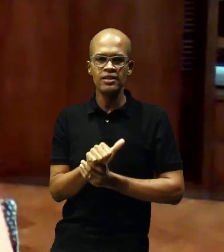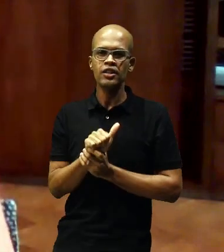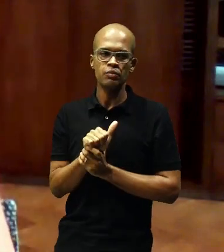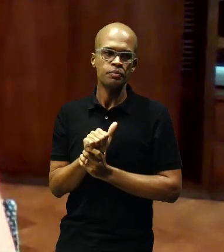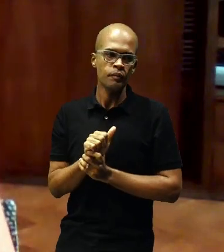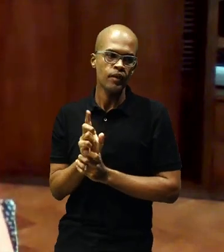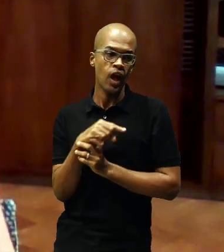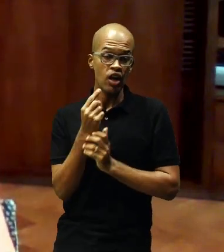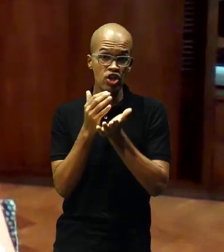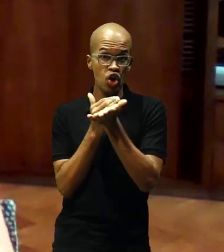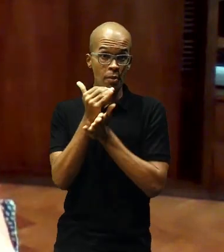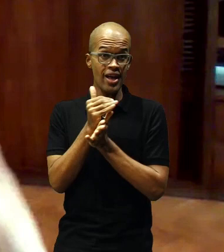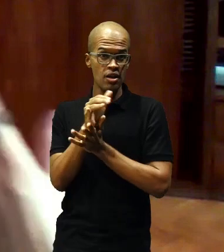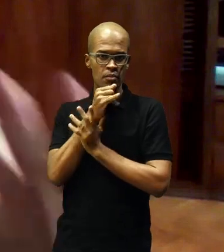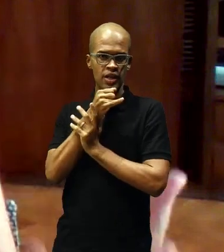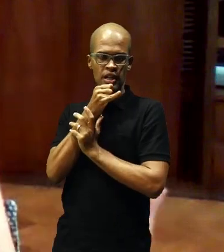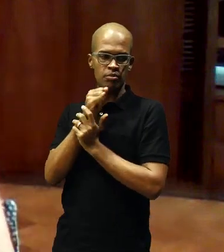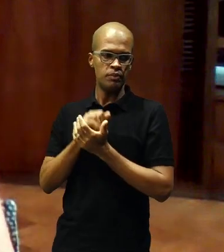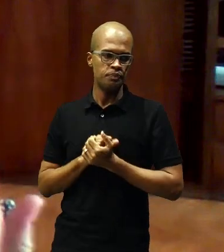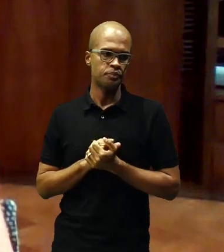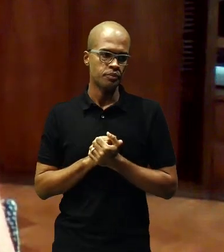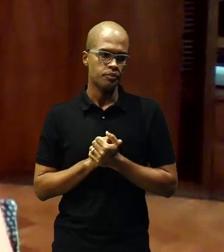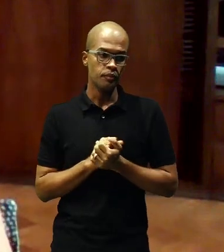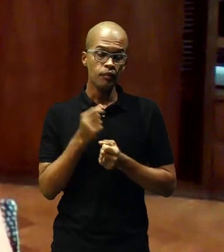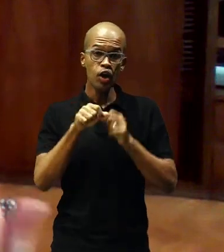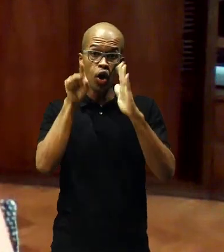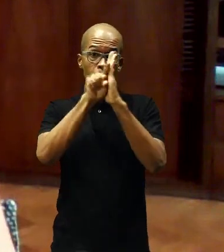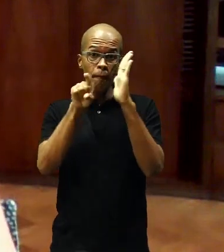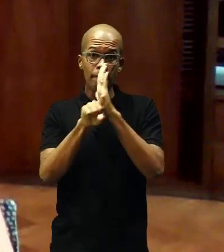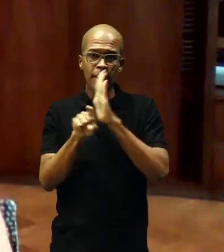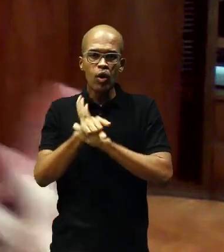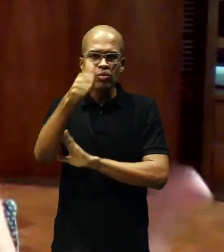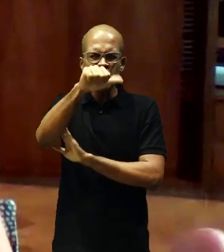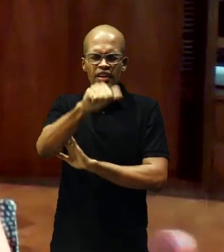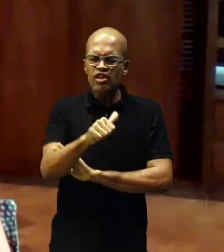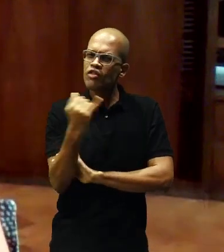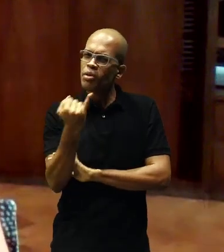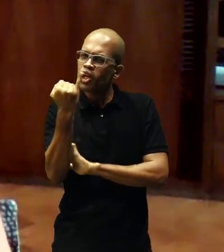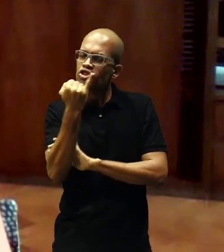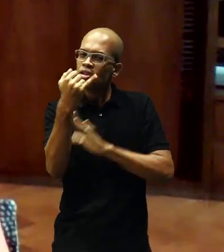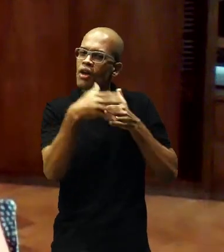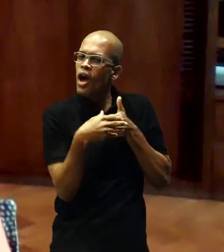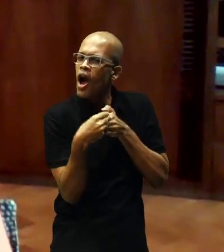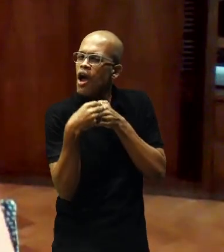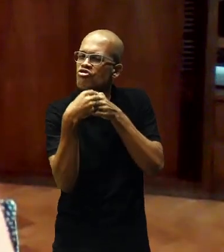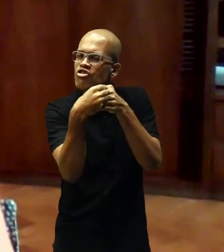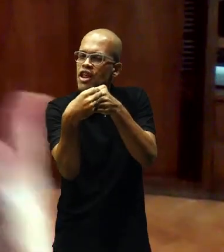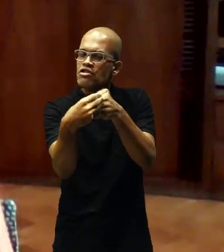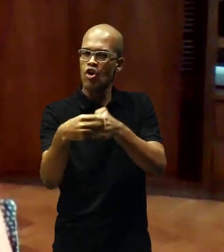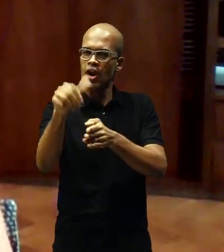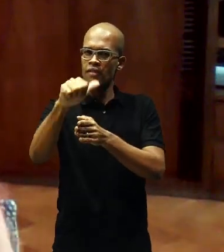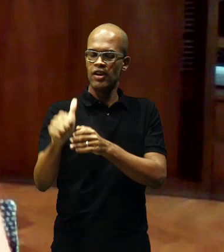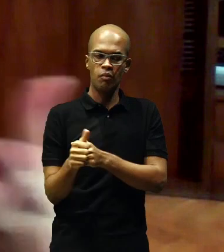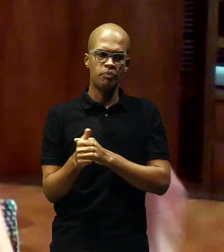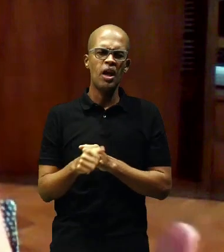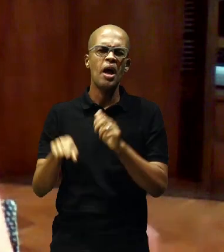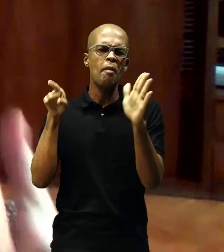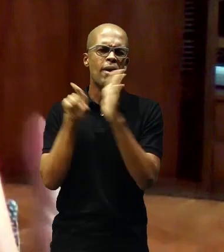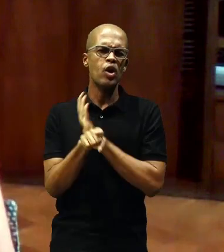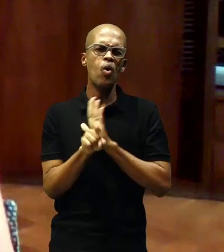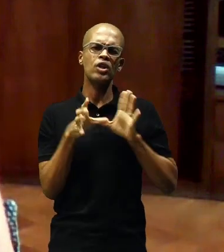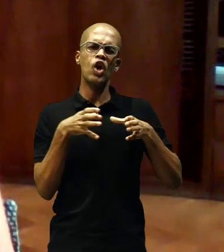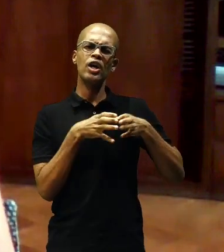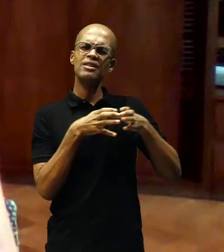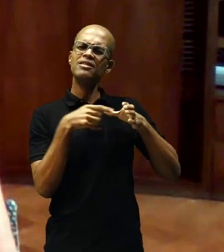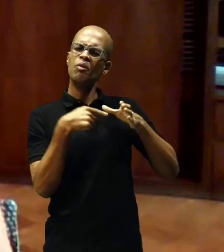gente conversa, por exemplo, sobre quais perguntas avaliativas deveriam direcionar essa avaliação. Que perguntas a